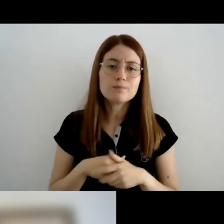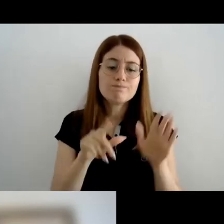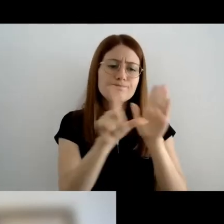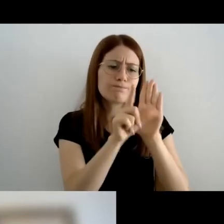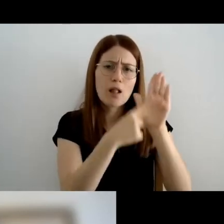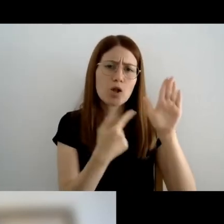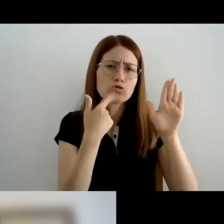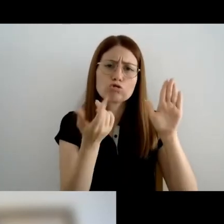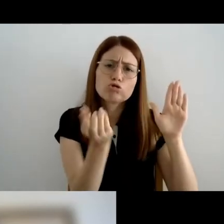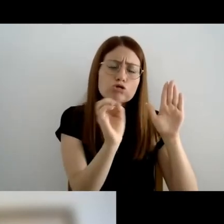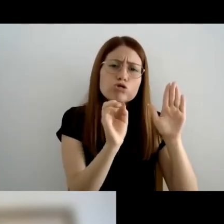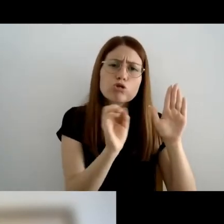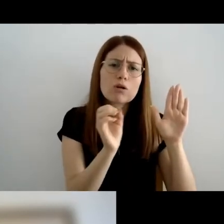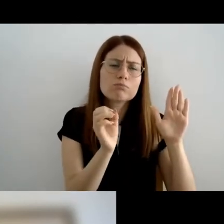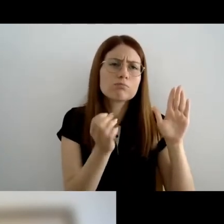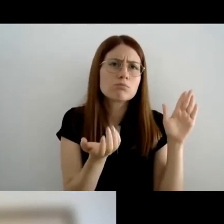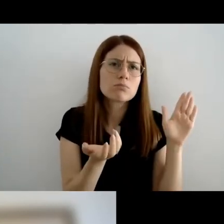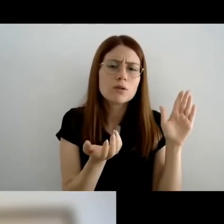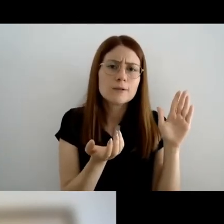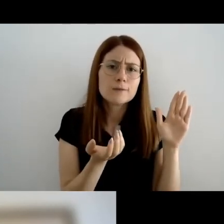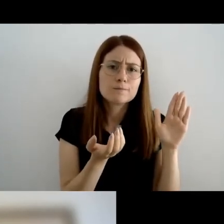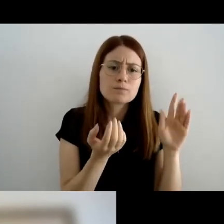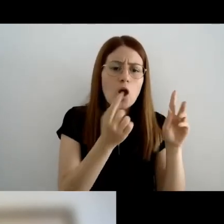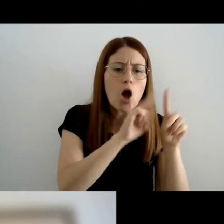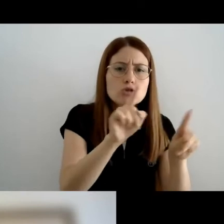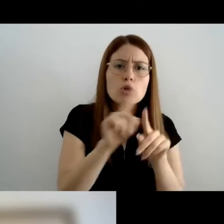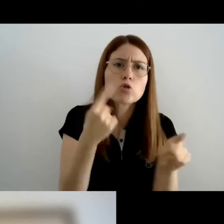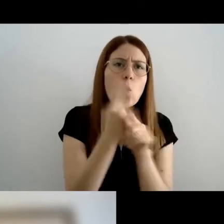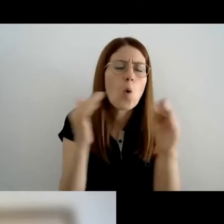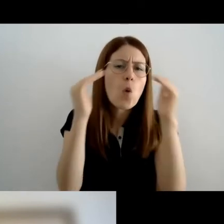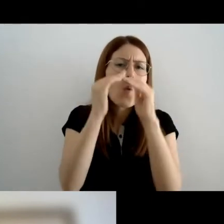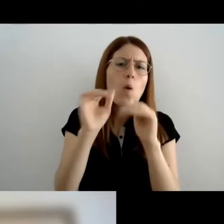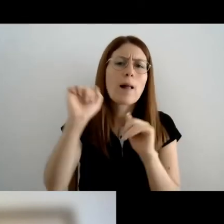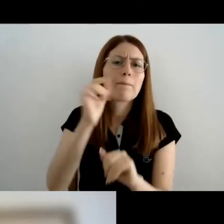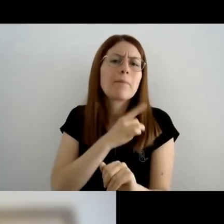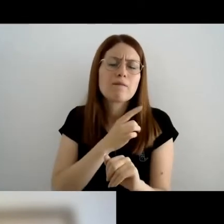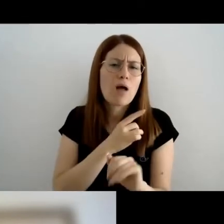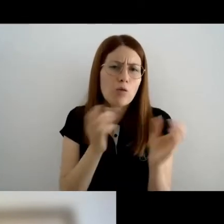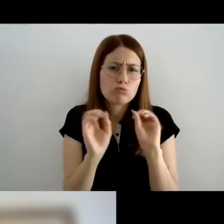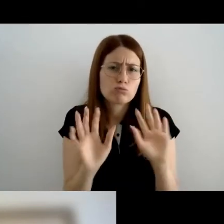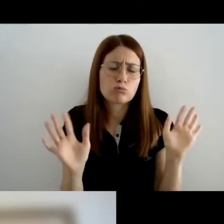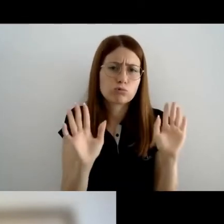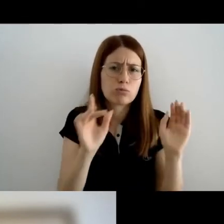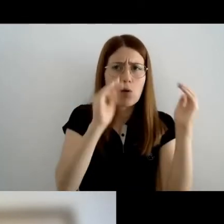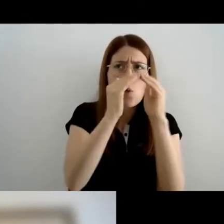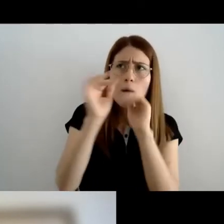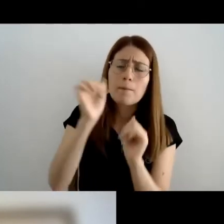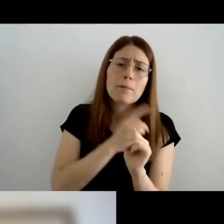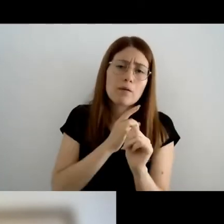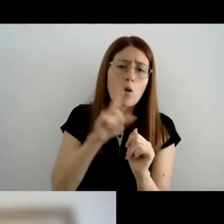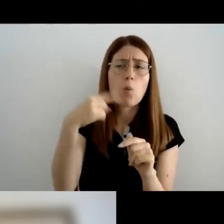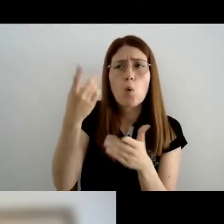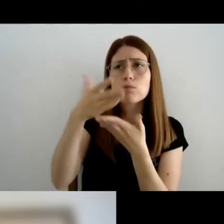não nos permita ser iguais em muitas coisas ao setor privado, em muitas coisas, depois temos as